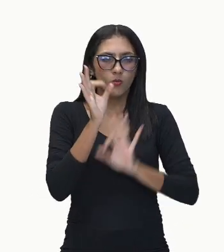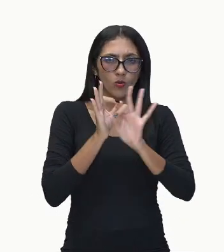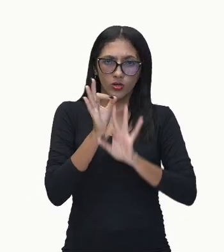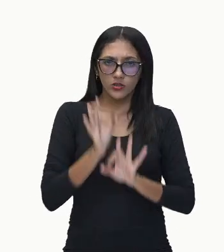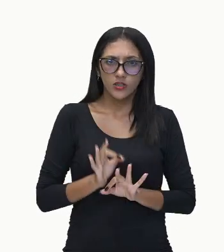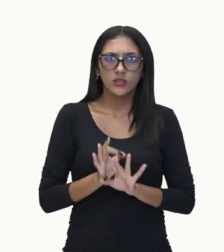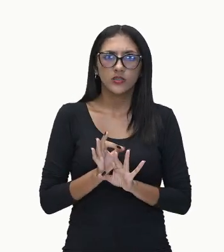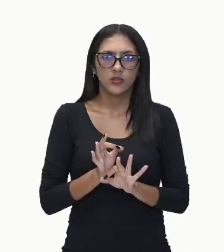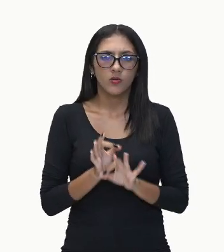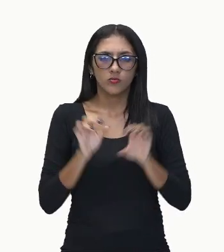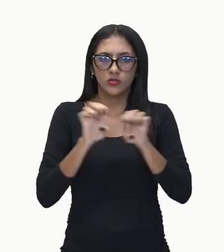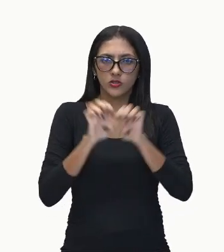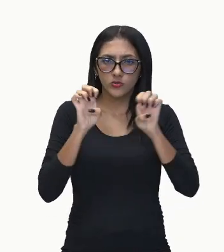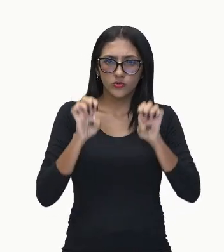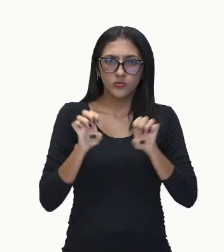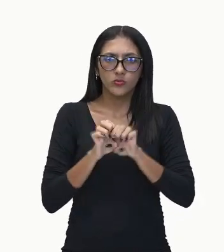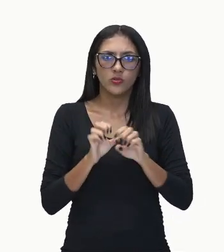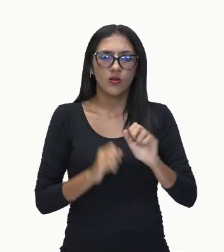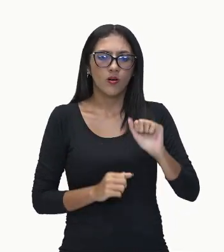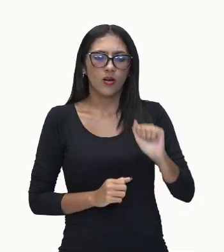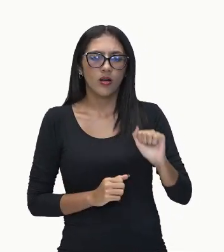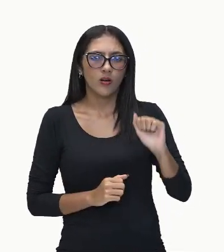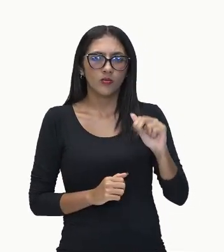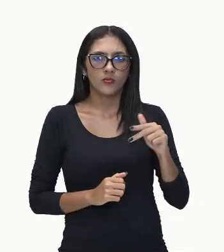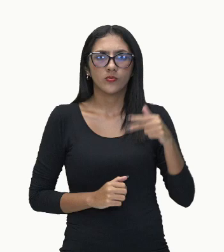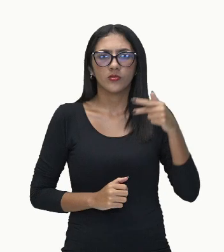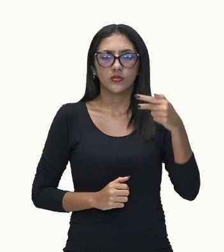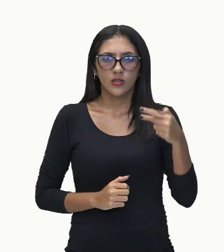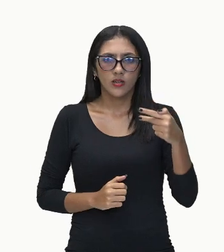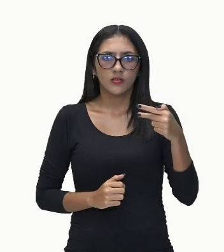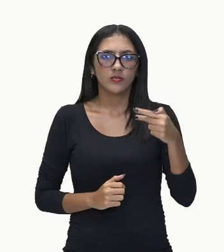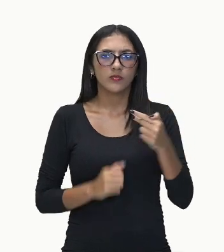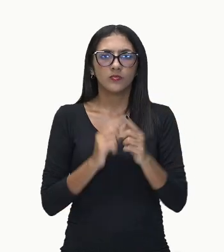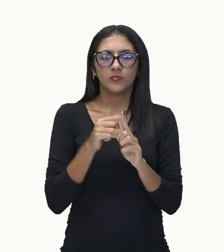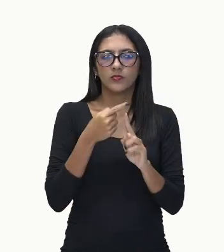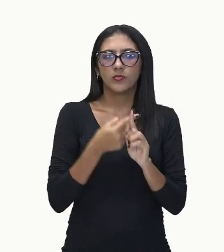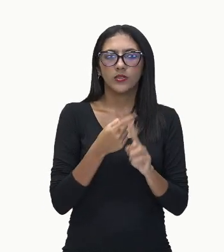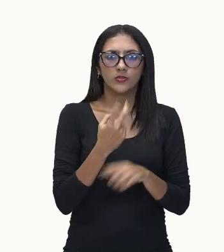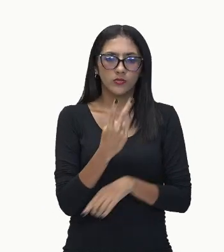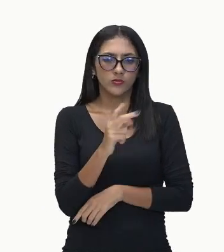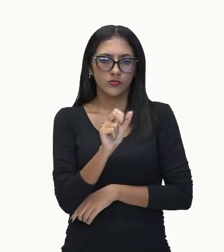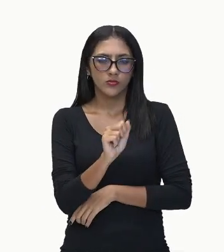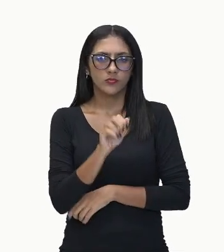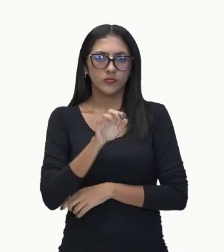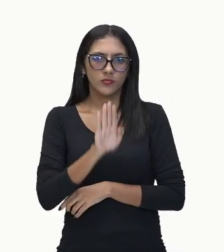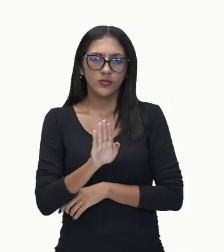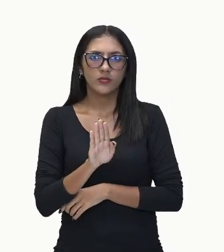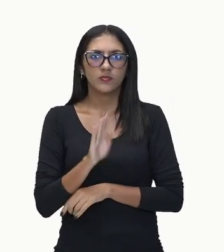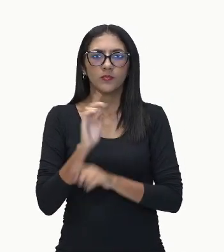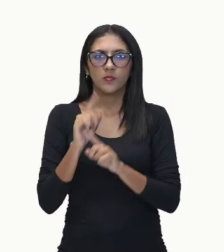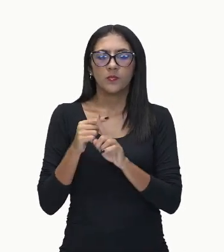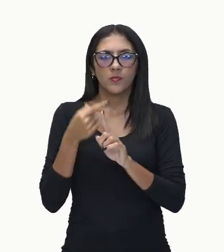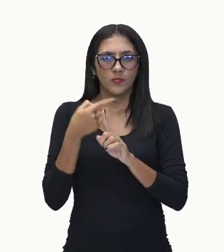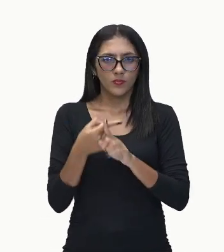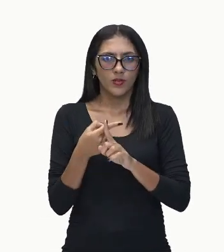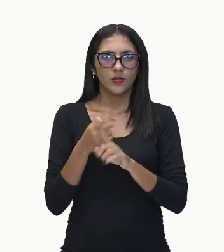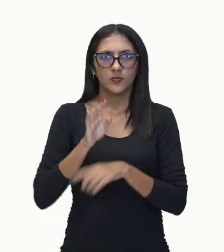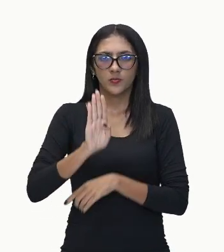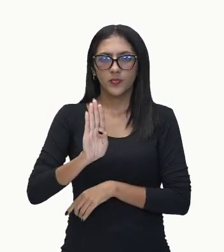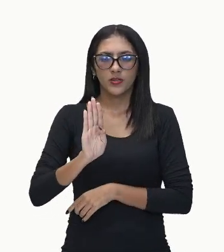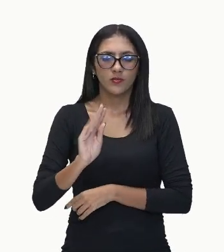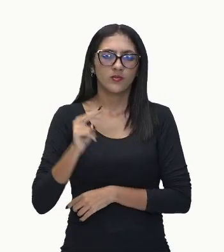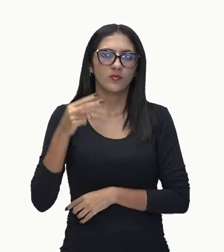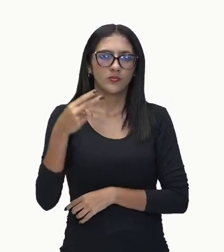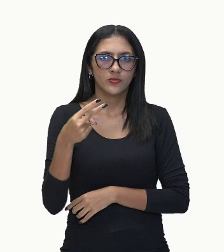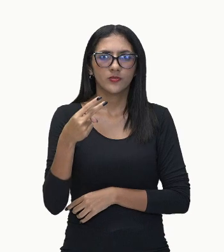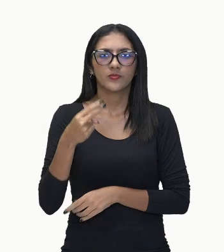A quadrado analiticamente Tá bom 2ab mais B qu tá bom